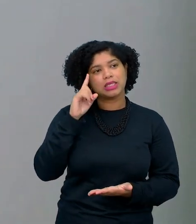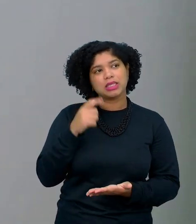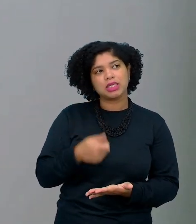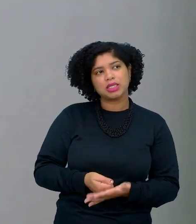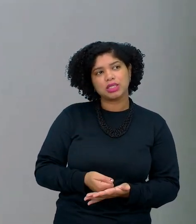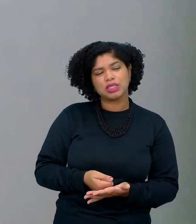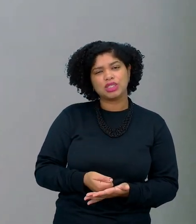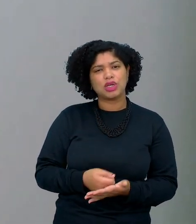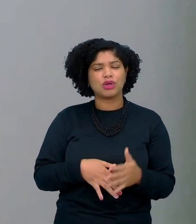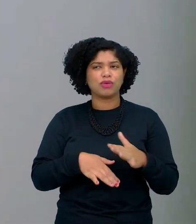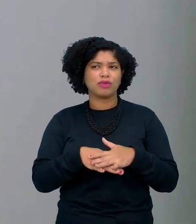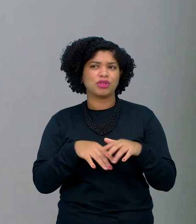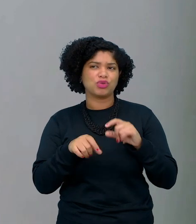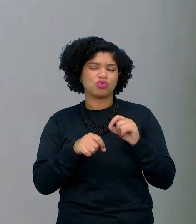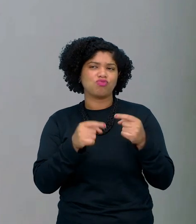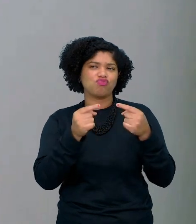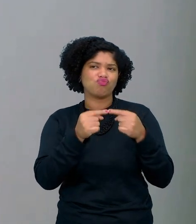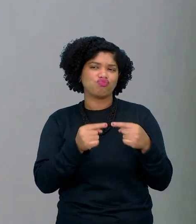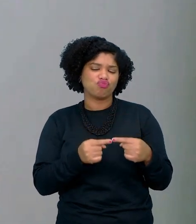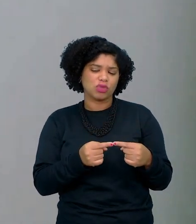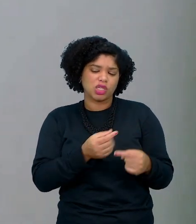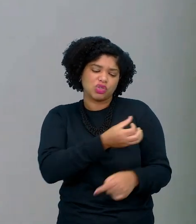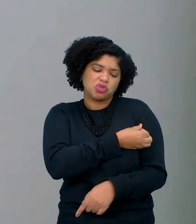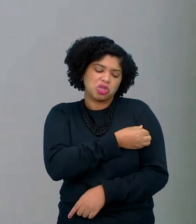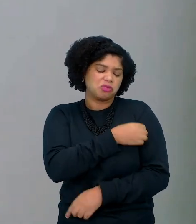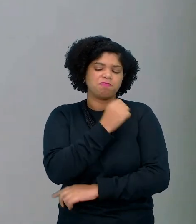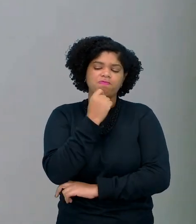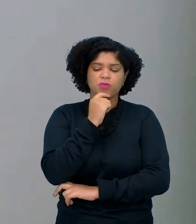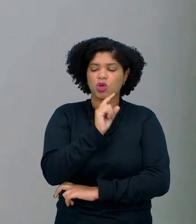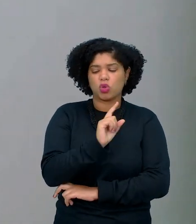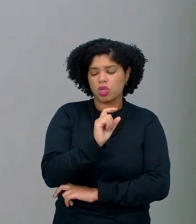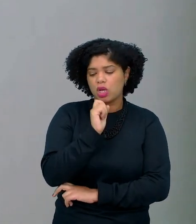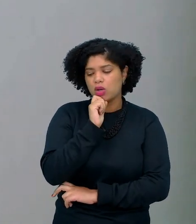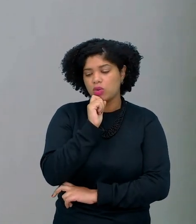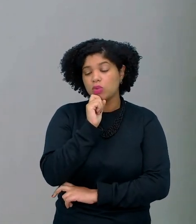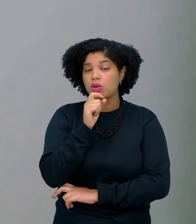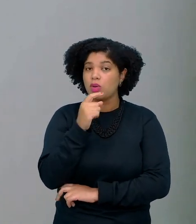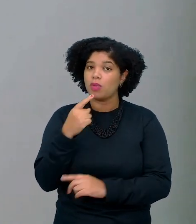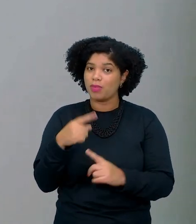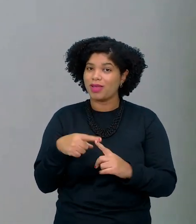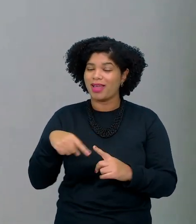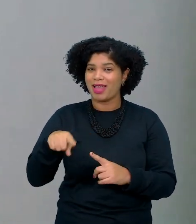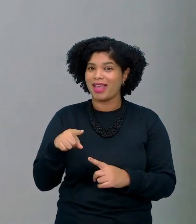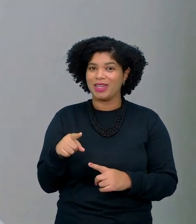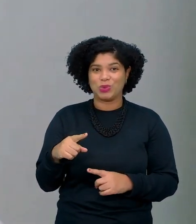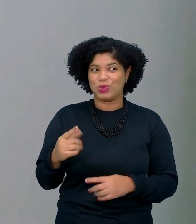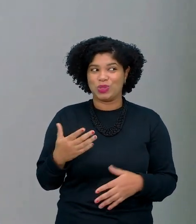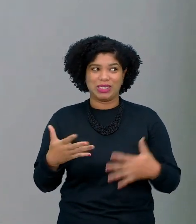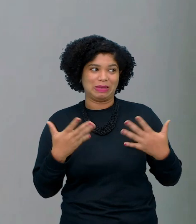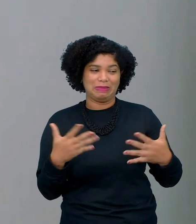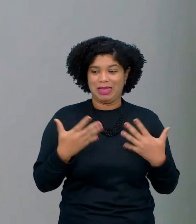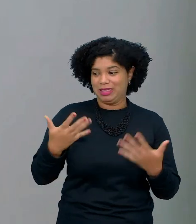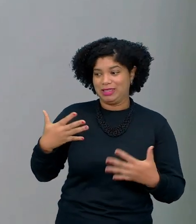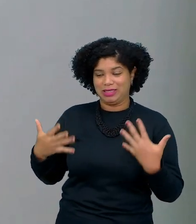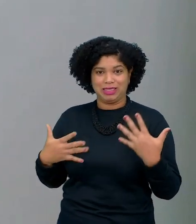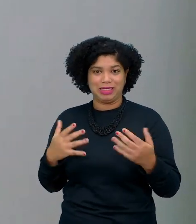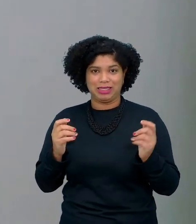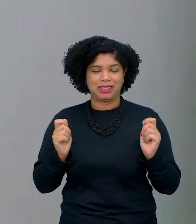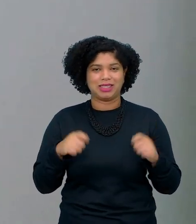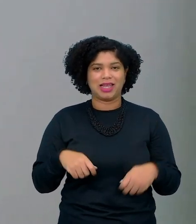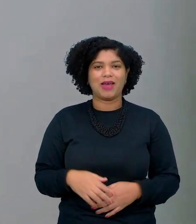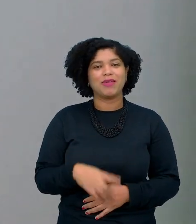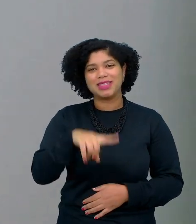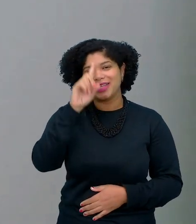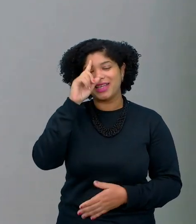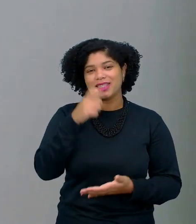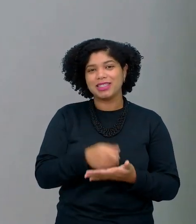repente essa aula encaixa no sexto ano, eles são alunos muito enérgicos, então vocês decidem se fica bom, se não